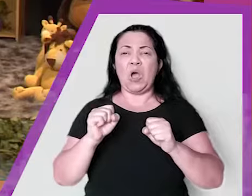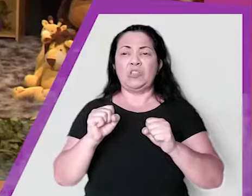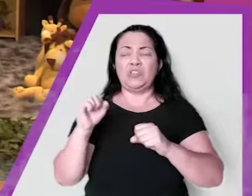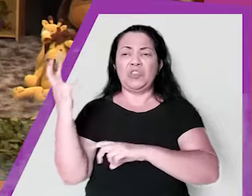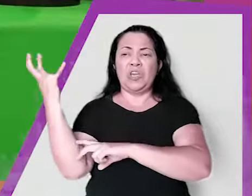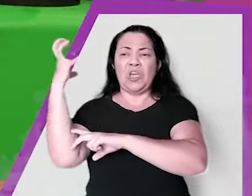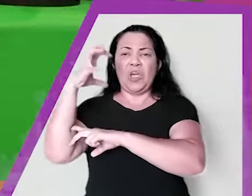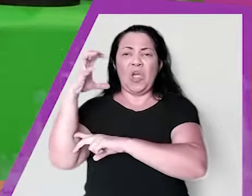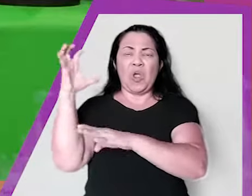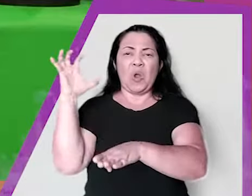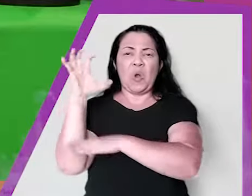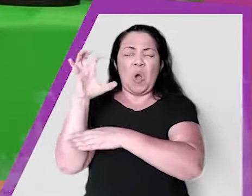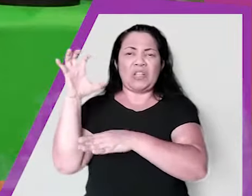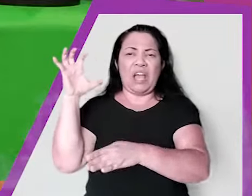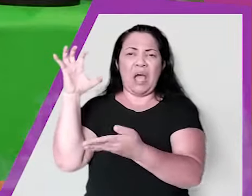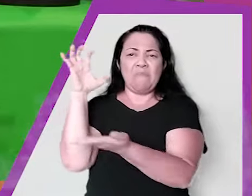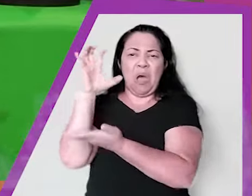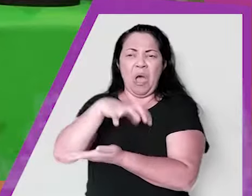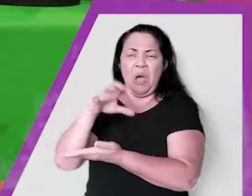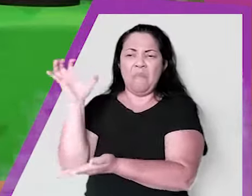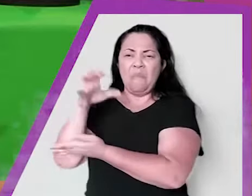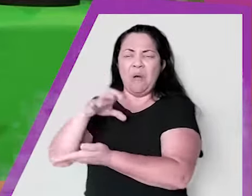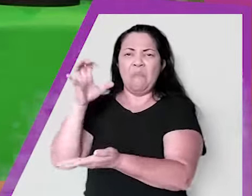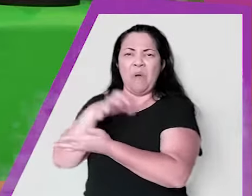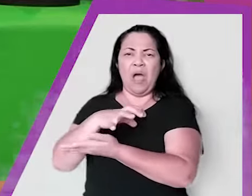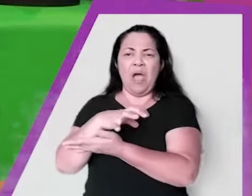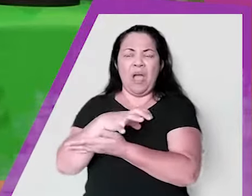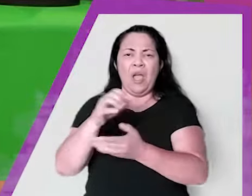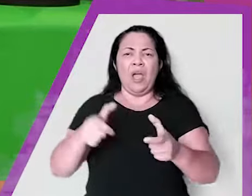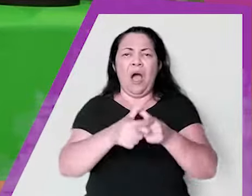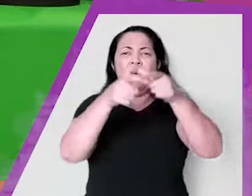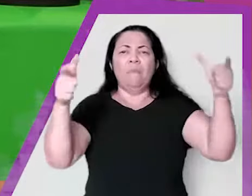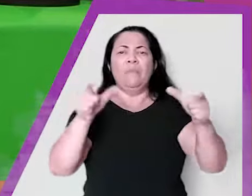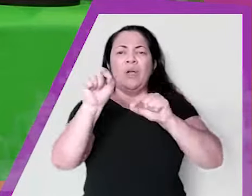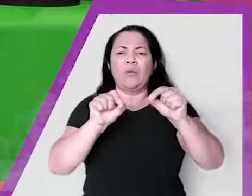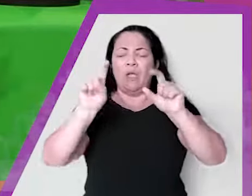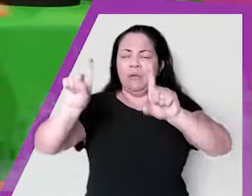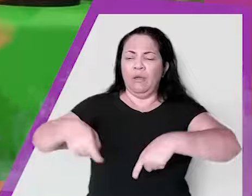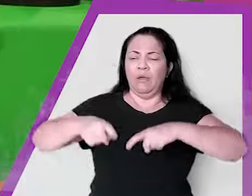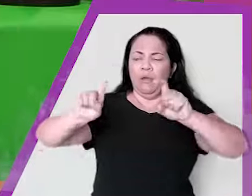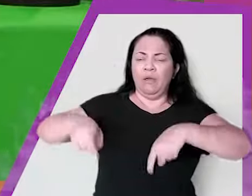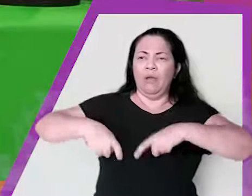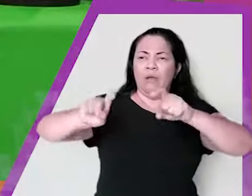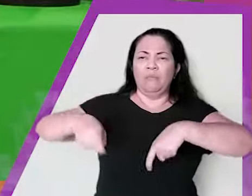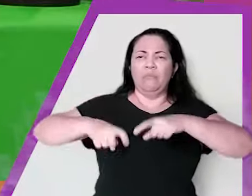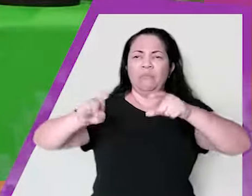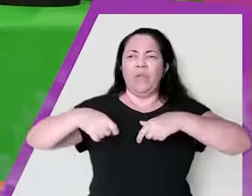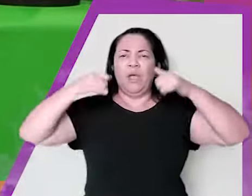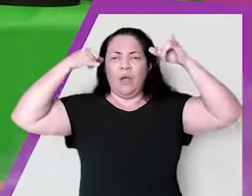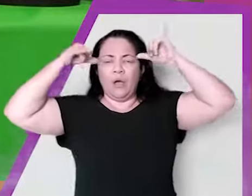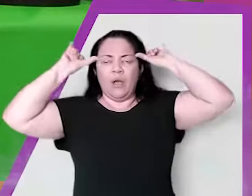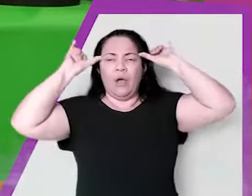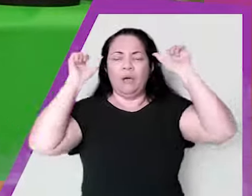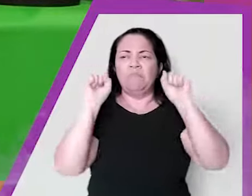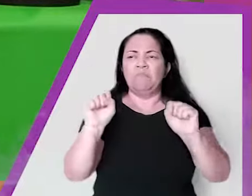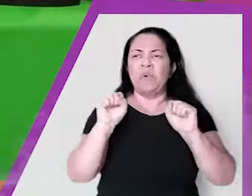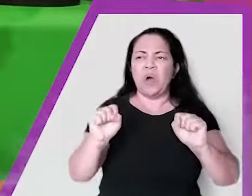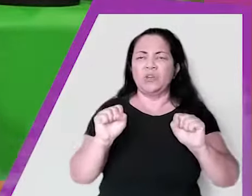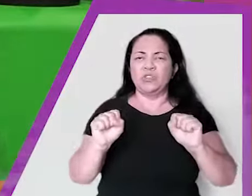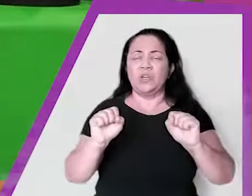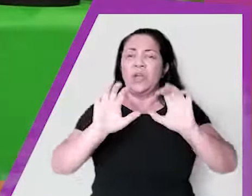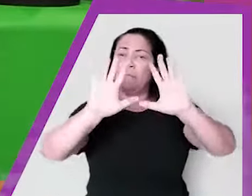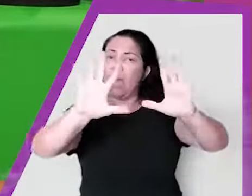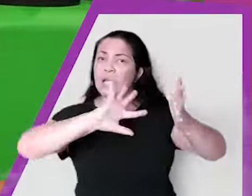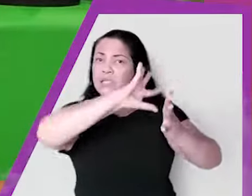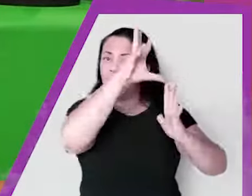absurdo que pode aumentar a pecuária no Brasil lá no Cerrado. É, o Cerrado. Não dá nada. Assim